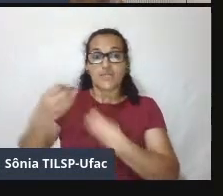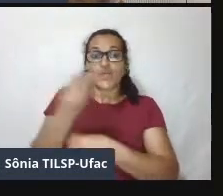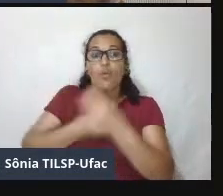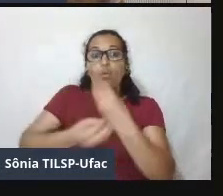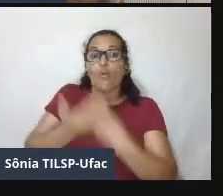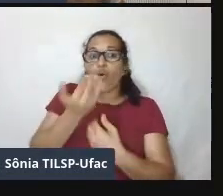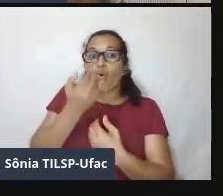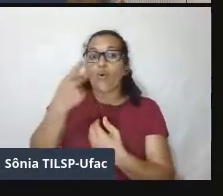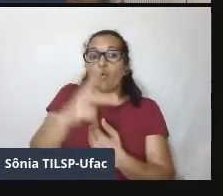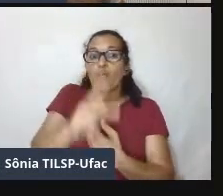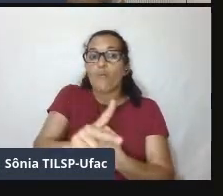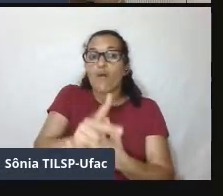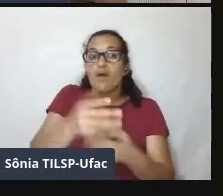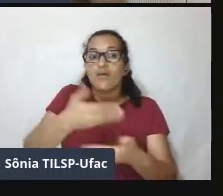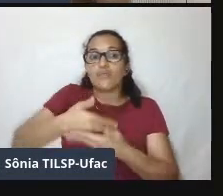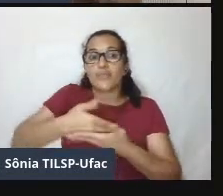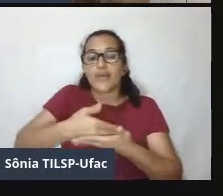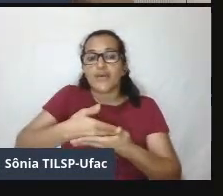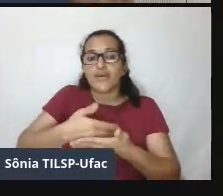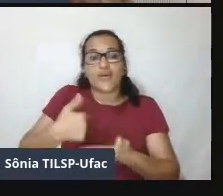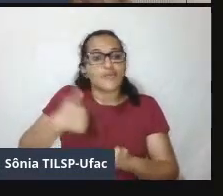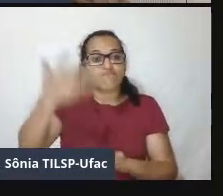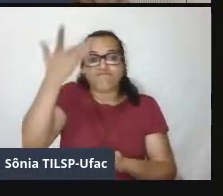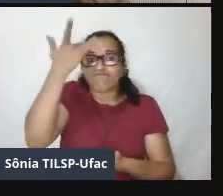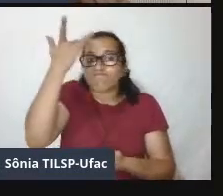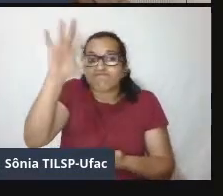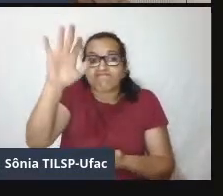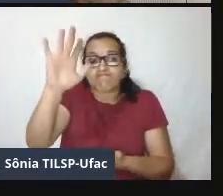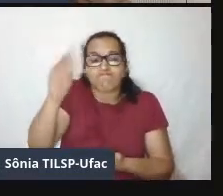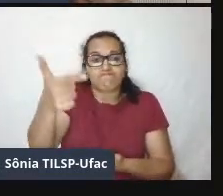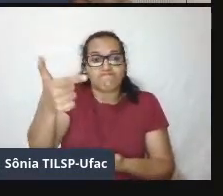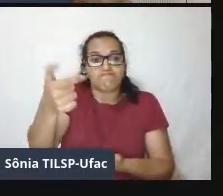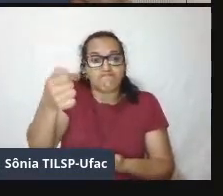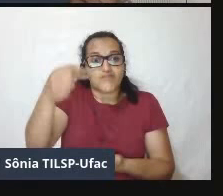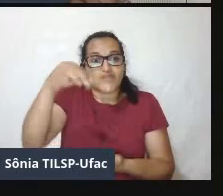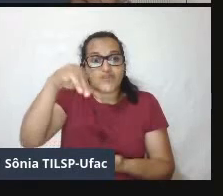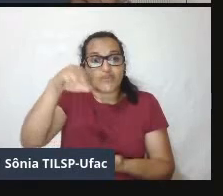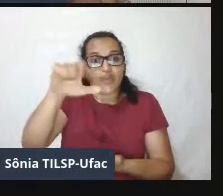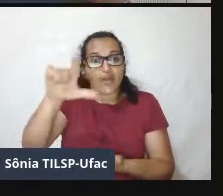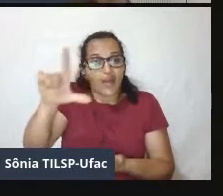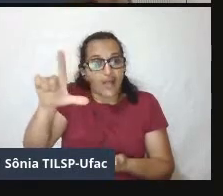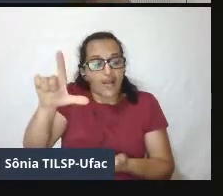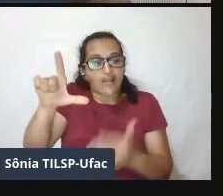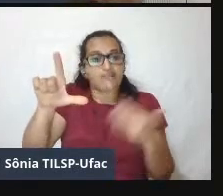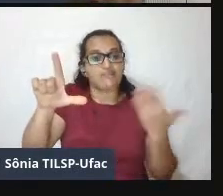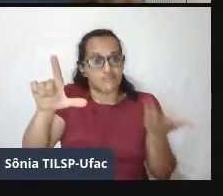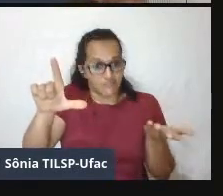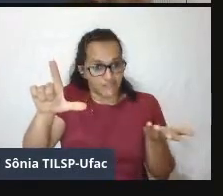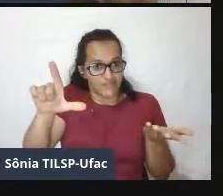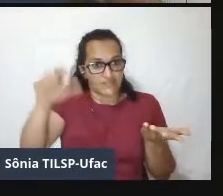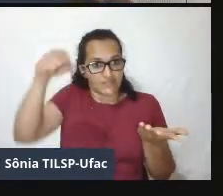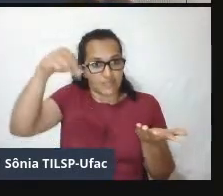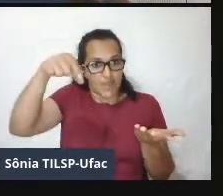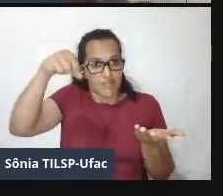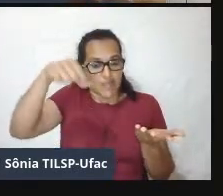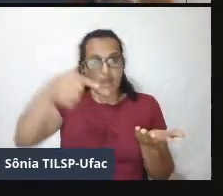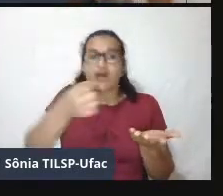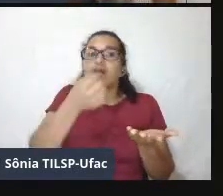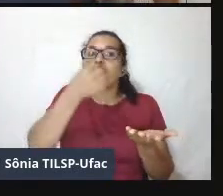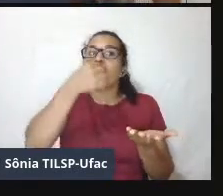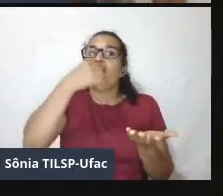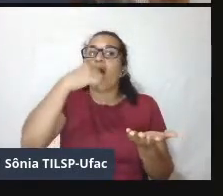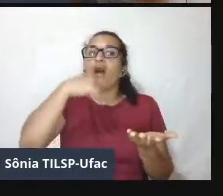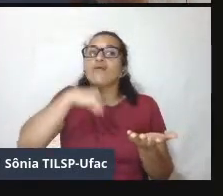sei. 20 ml era o volume de nutrição interal. 20 ml.